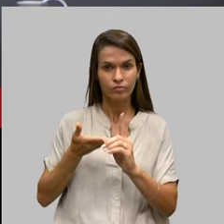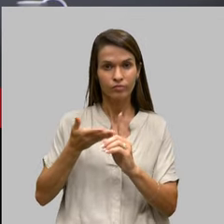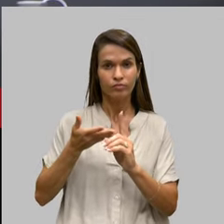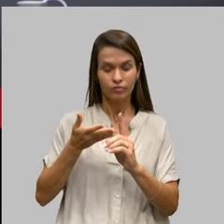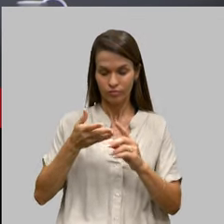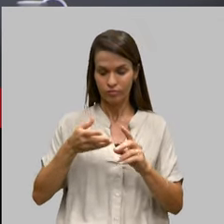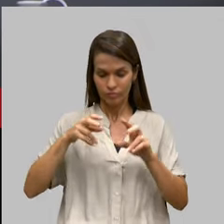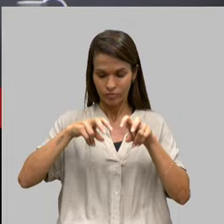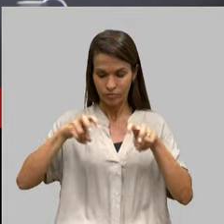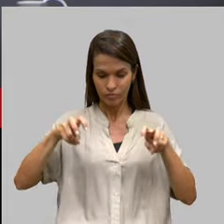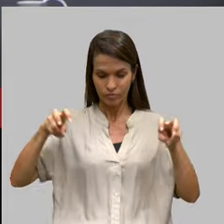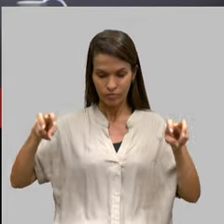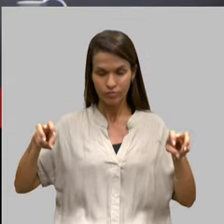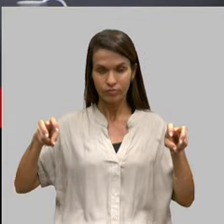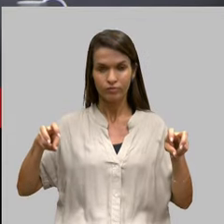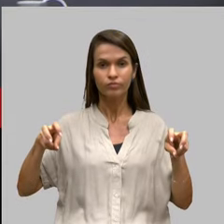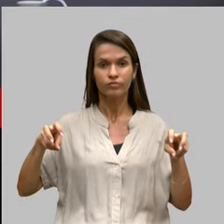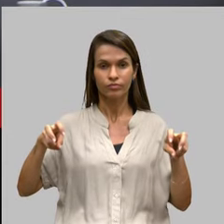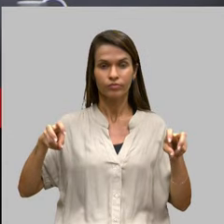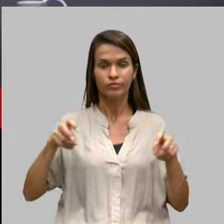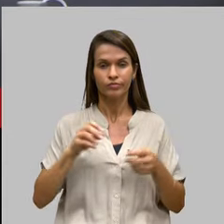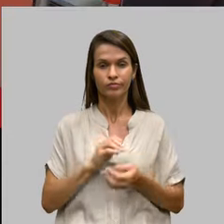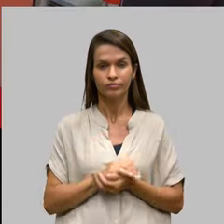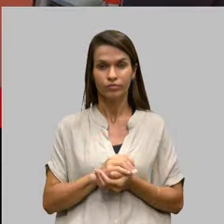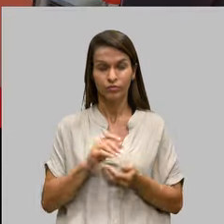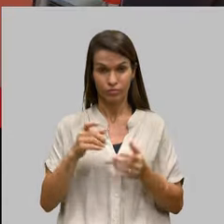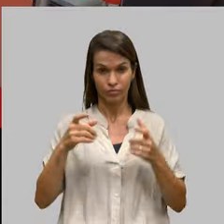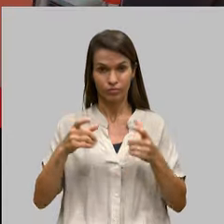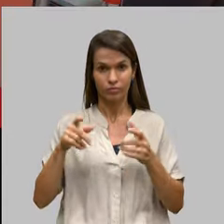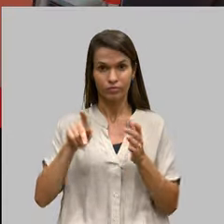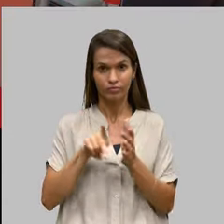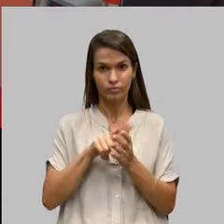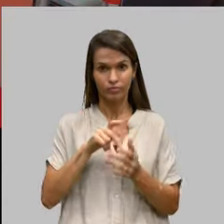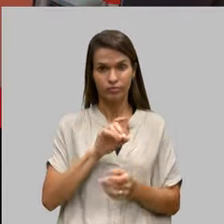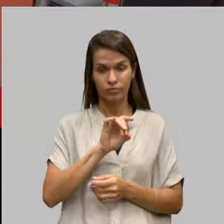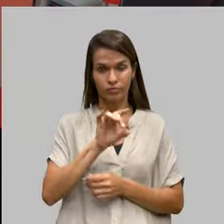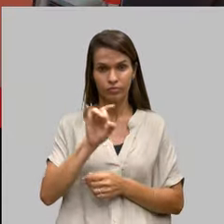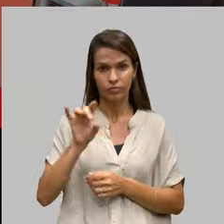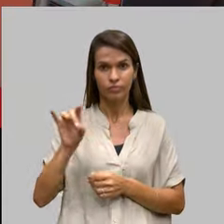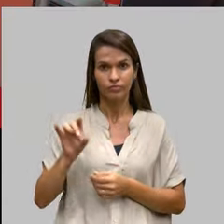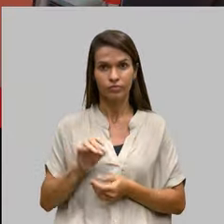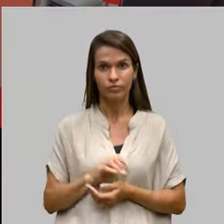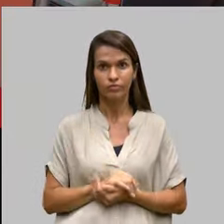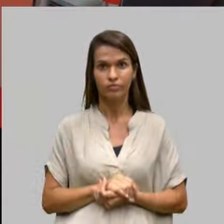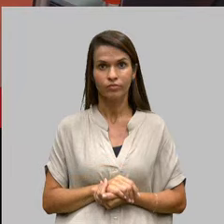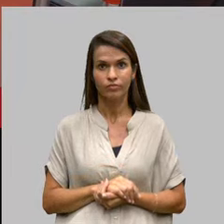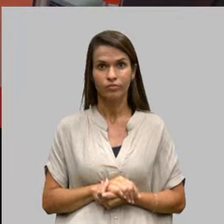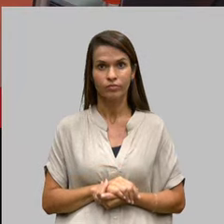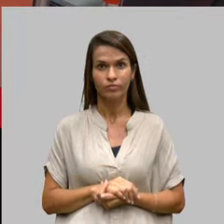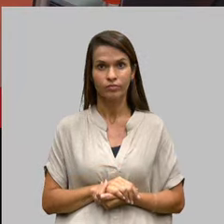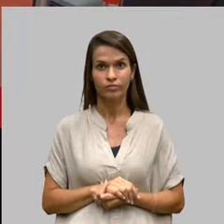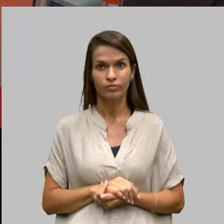assentos nos lugares reservados Ok gente